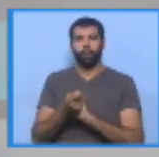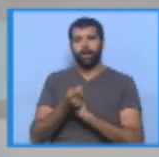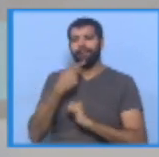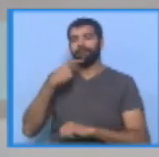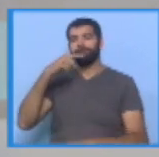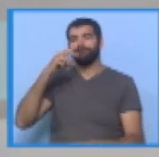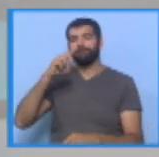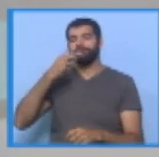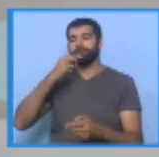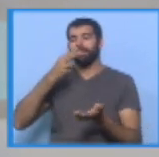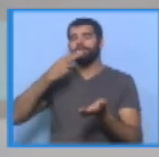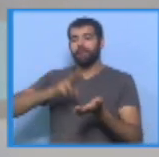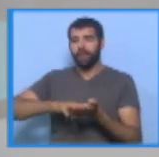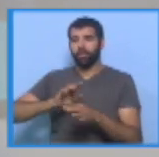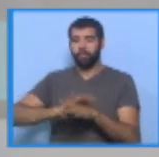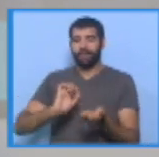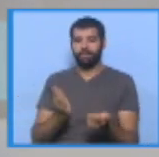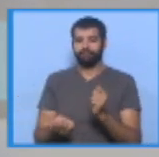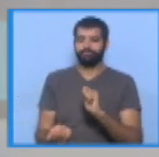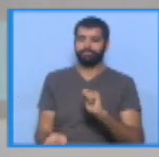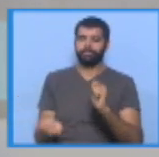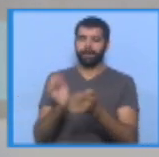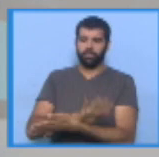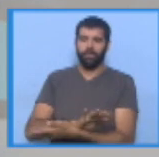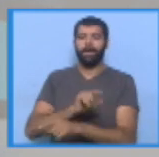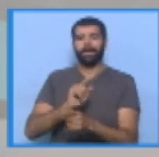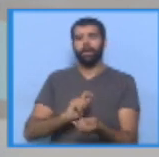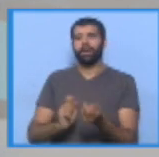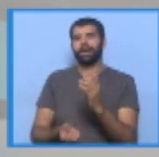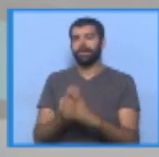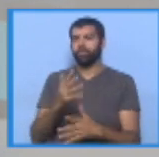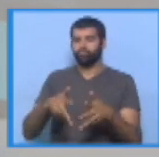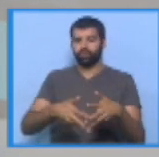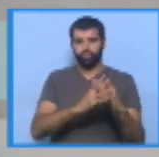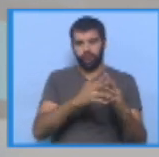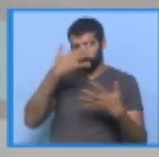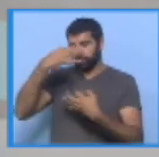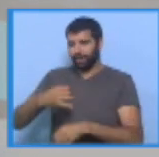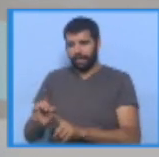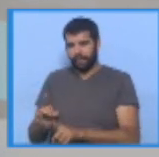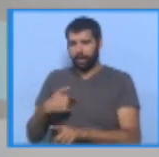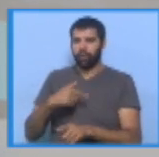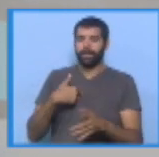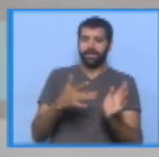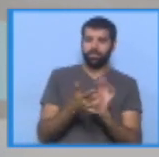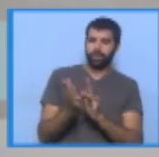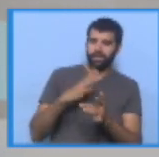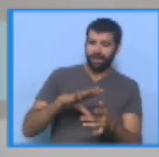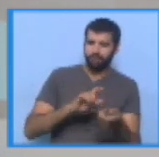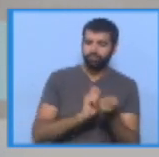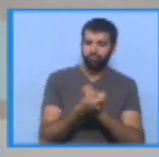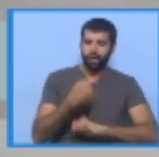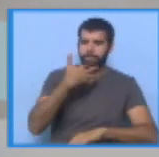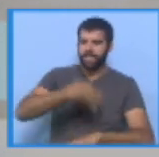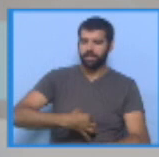revoluções transformam estruturas e não comportamentos. Jesus vai ao fundo, quer transformar tudo. E é